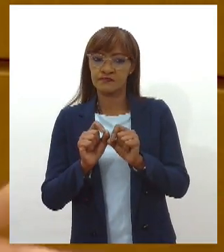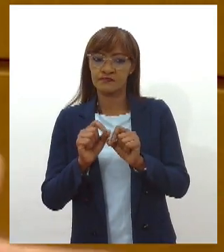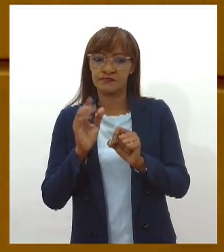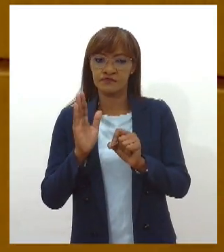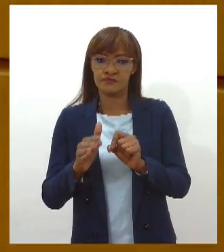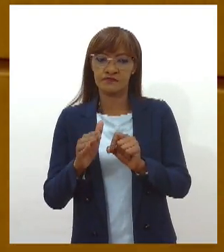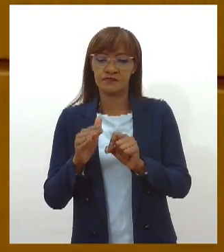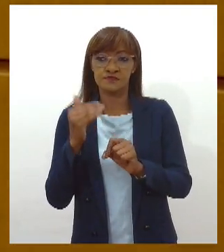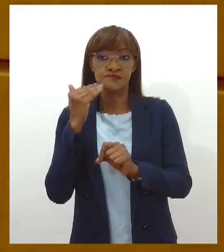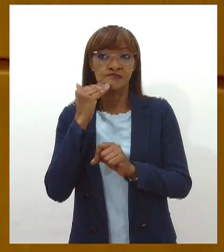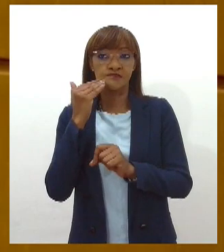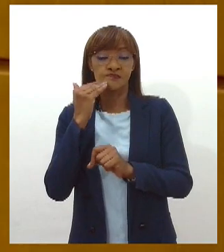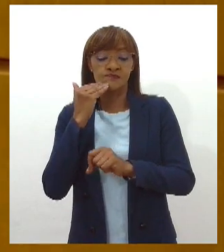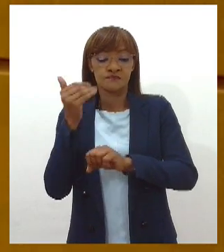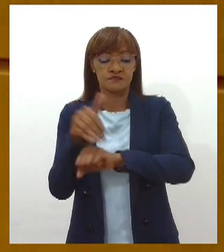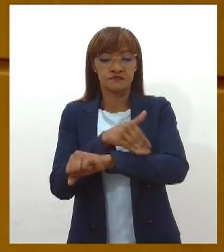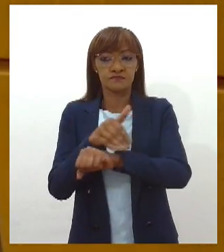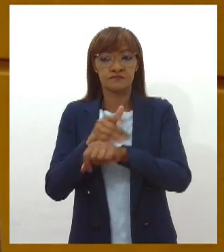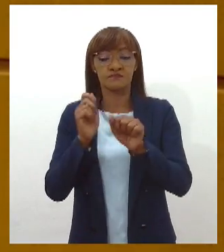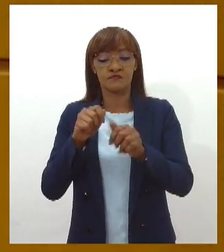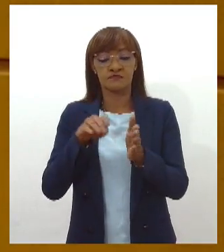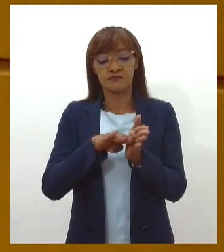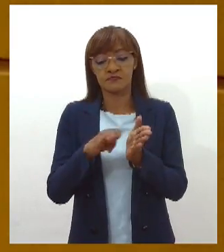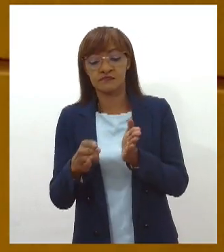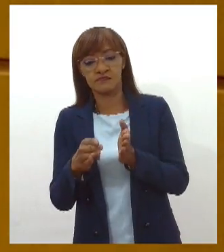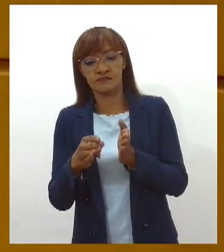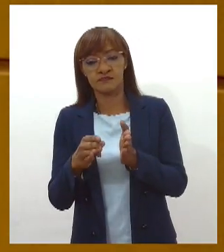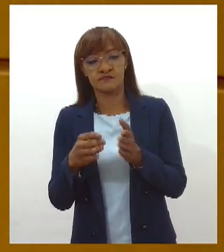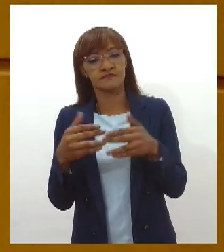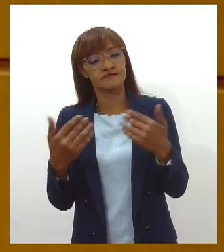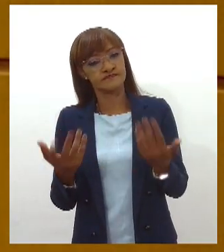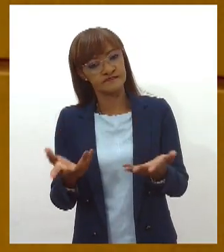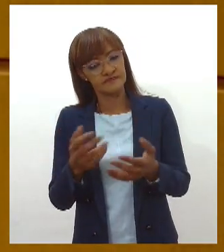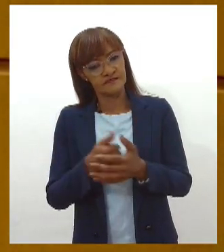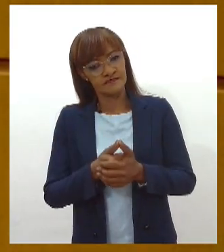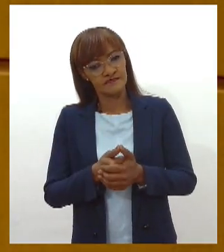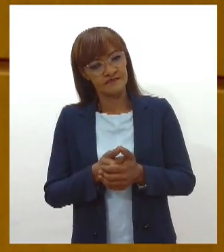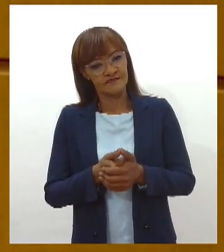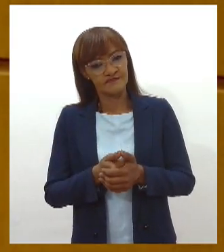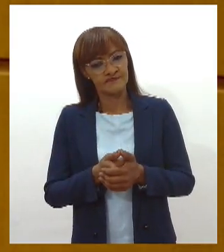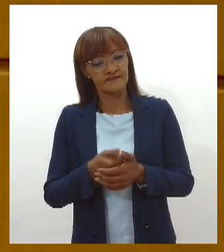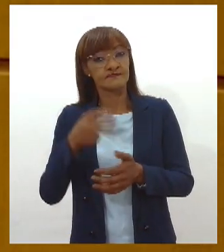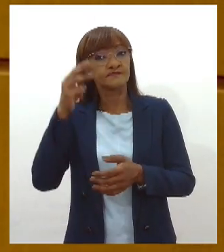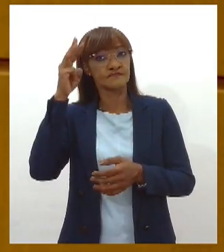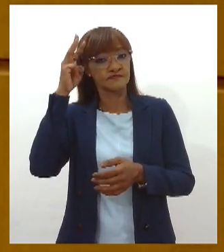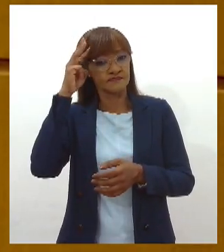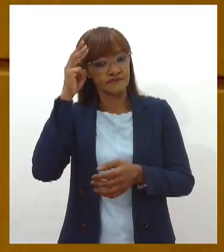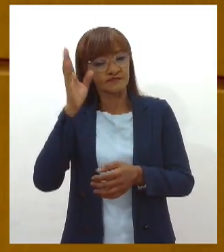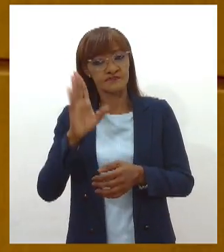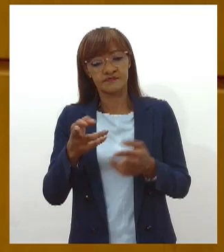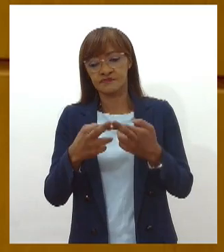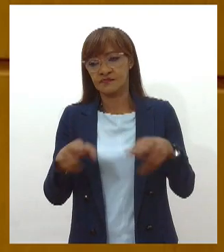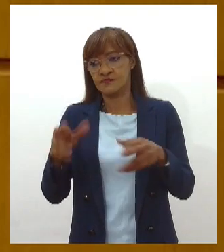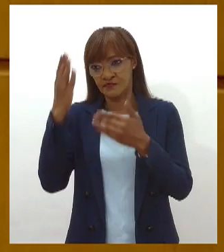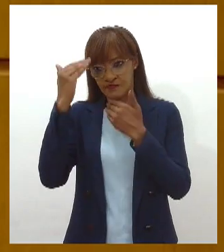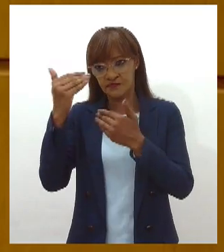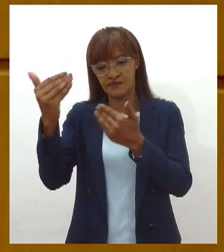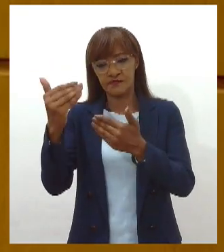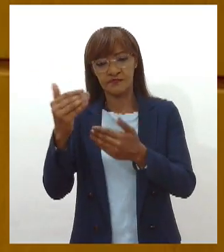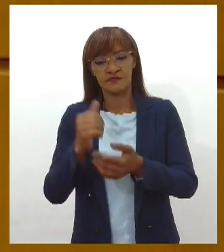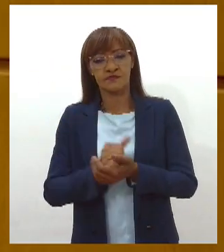tragédia que não tem dimensão. Portanto, na mesma terça-feira já foi resolvido. Muito obrigado, Cristiano, Adailton,